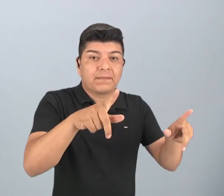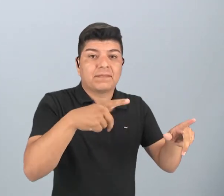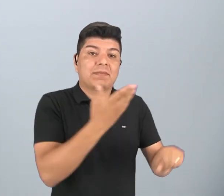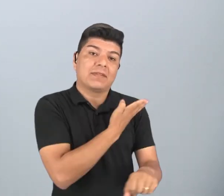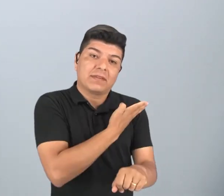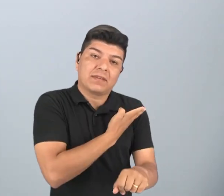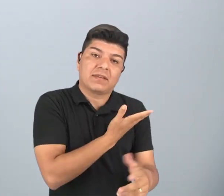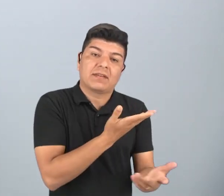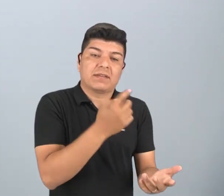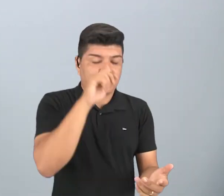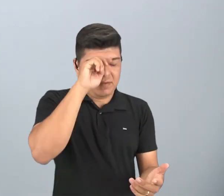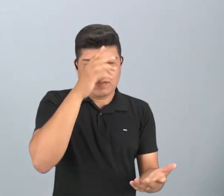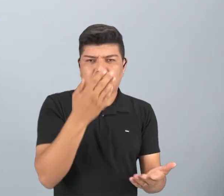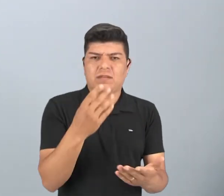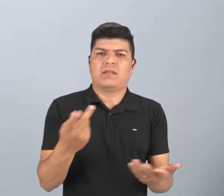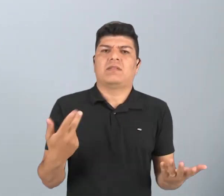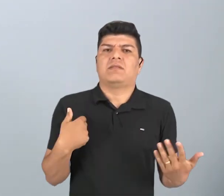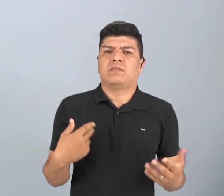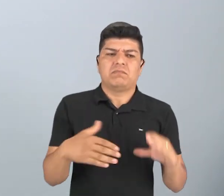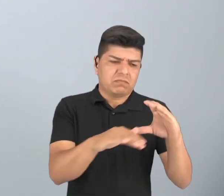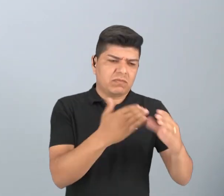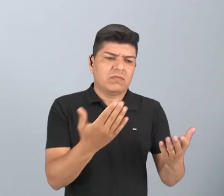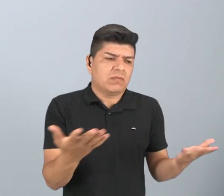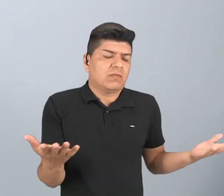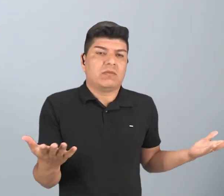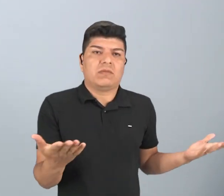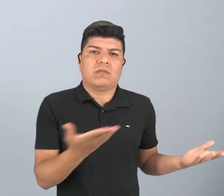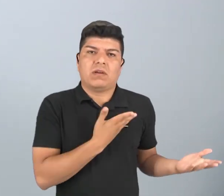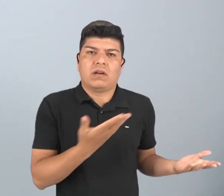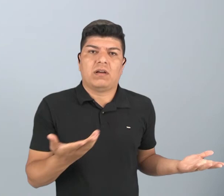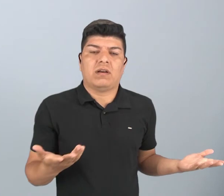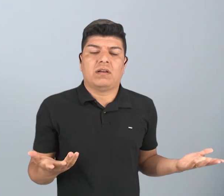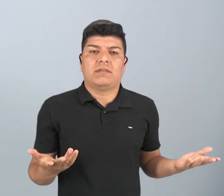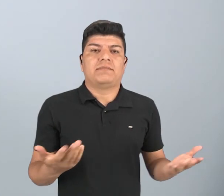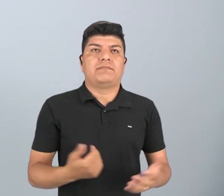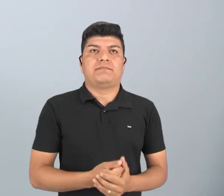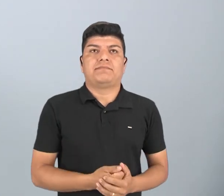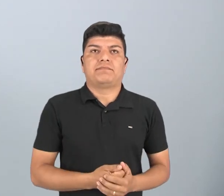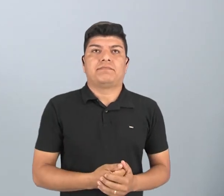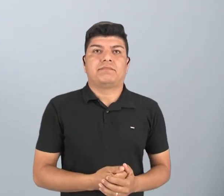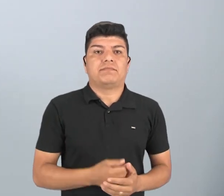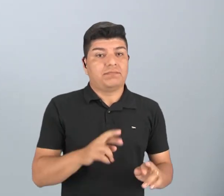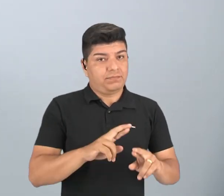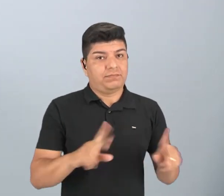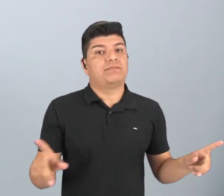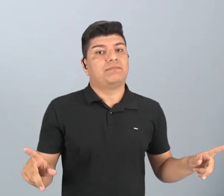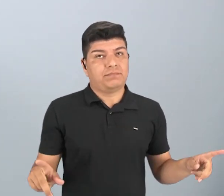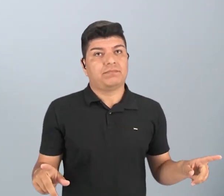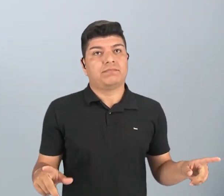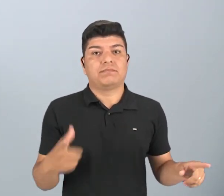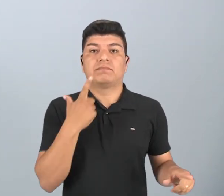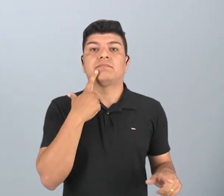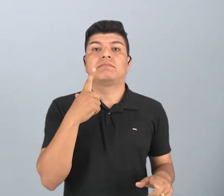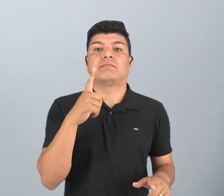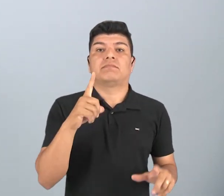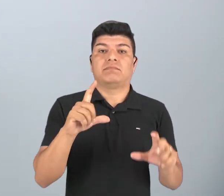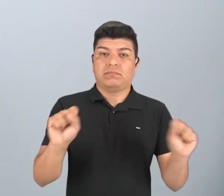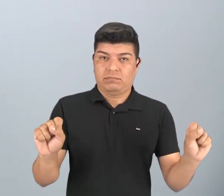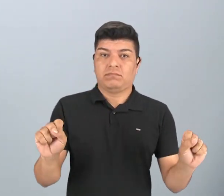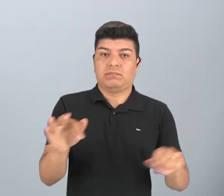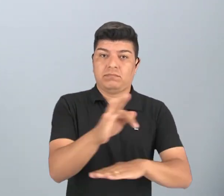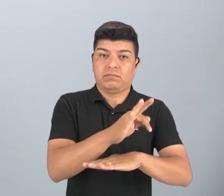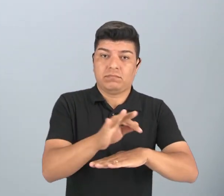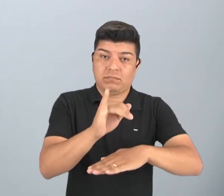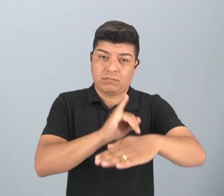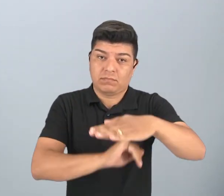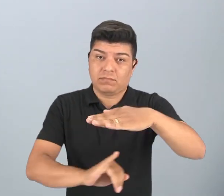colega. Poxa, rapaz, tu nem mandou, cara. Então, é a diferença de uma linguagem formal e informal.